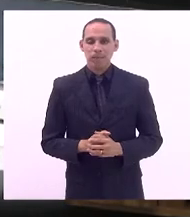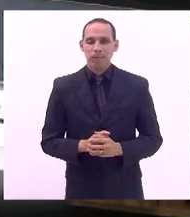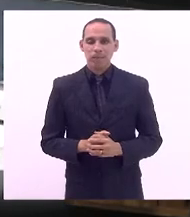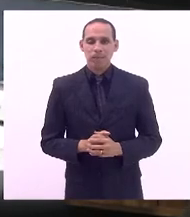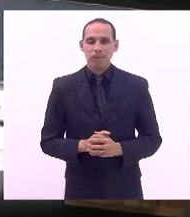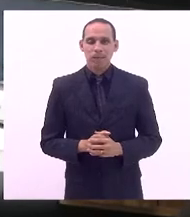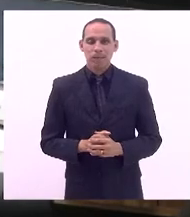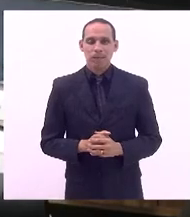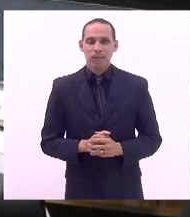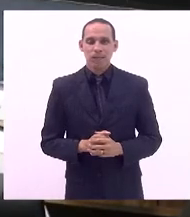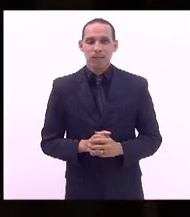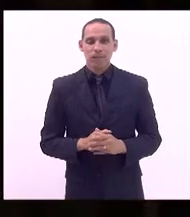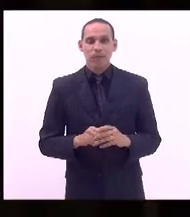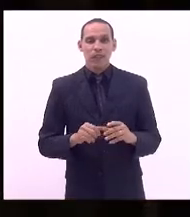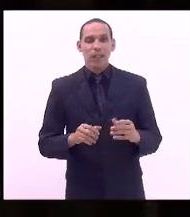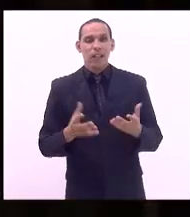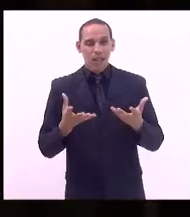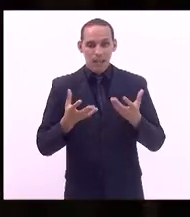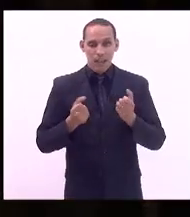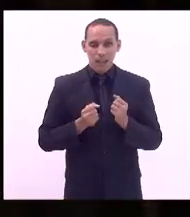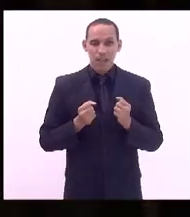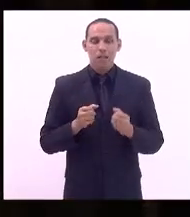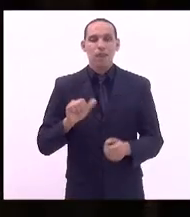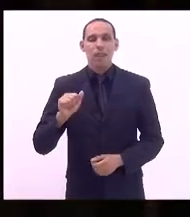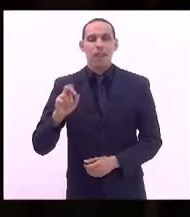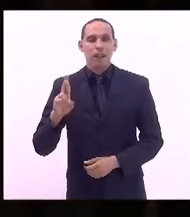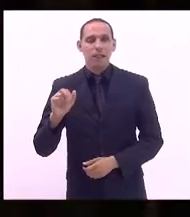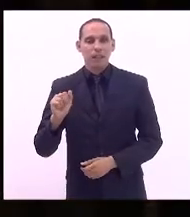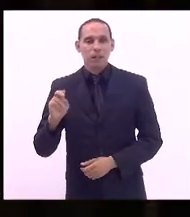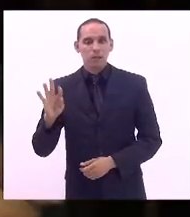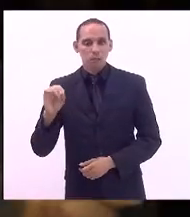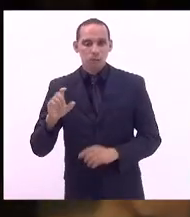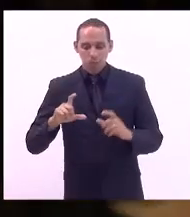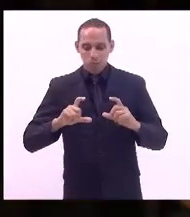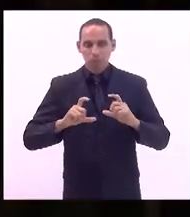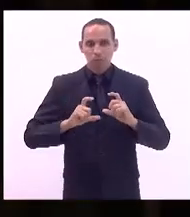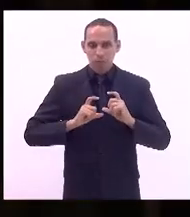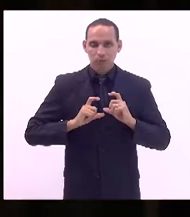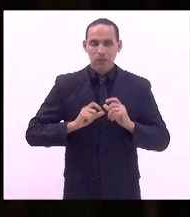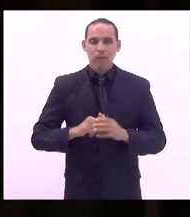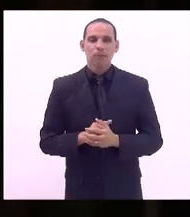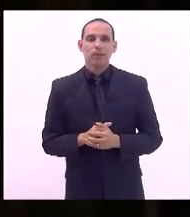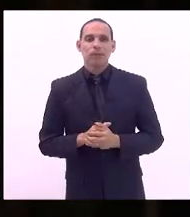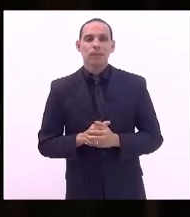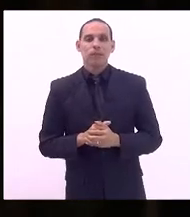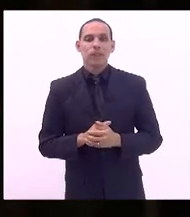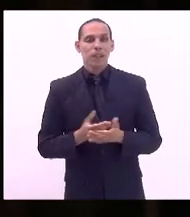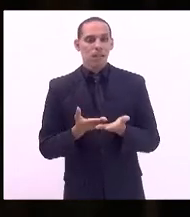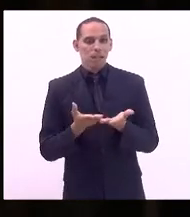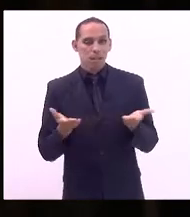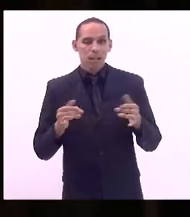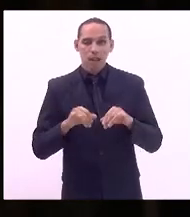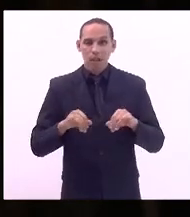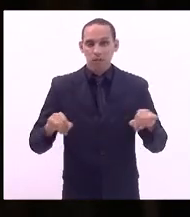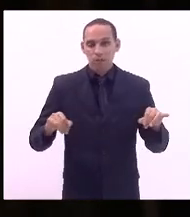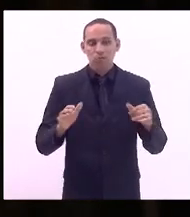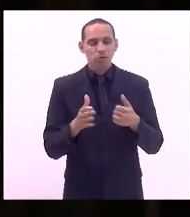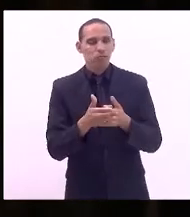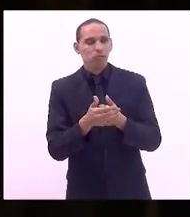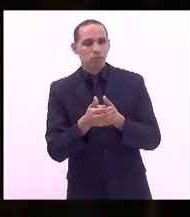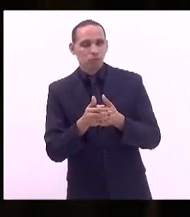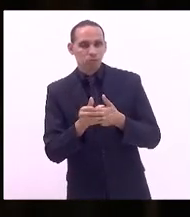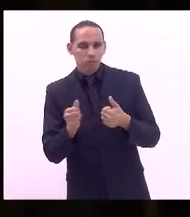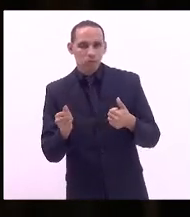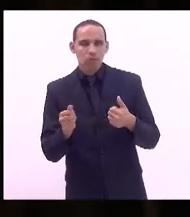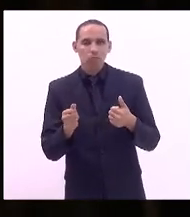os agraciados com a medalha Arauto a quem compete anunciar as ações de conforto de